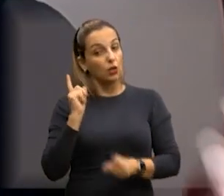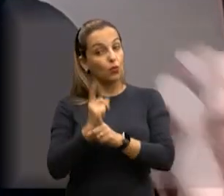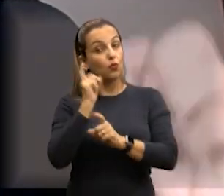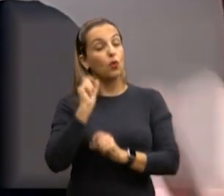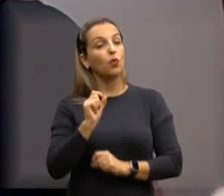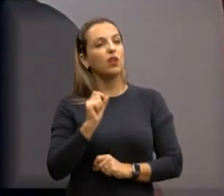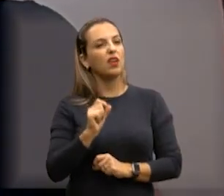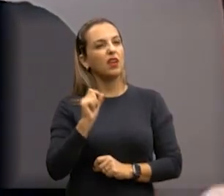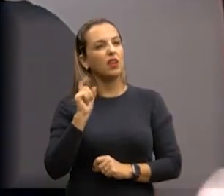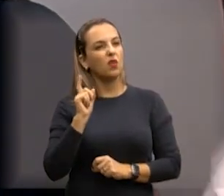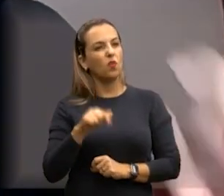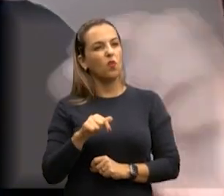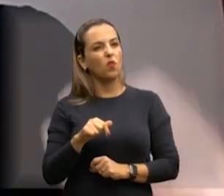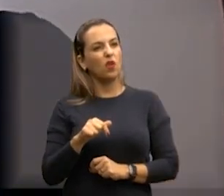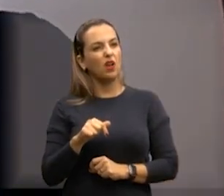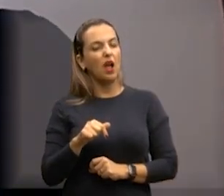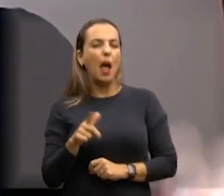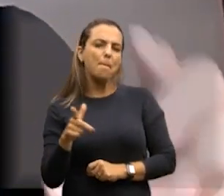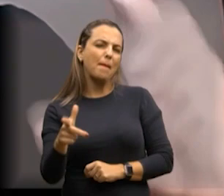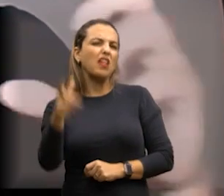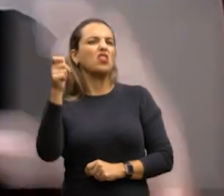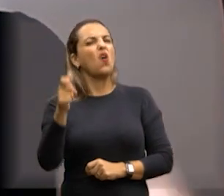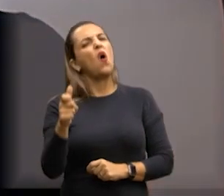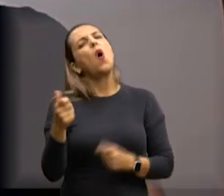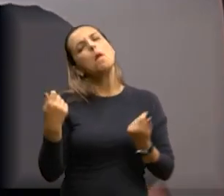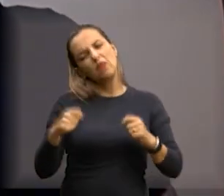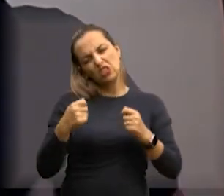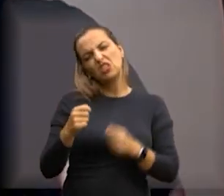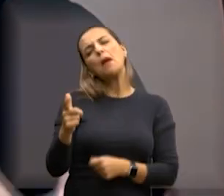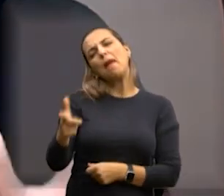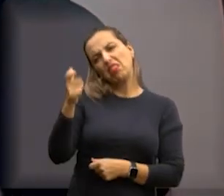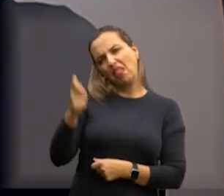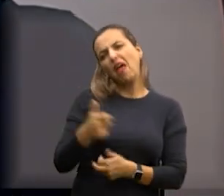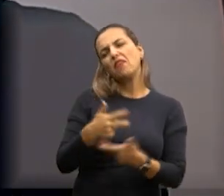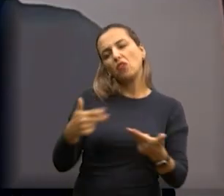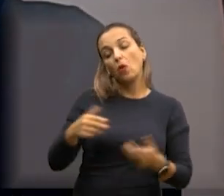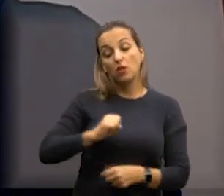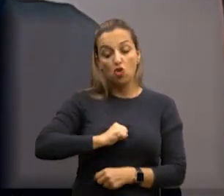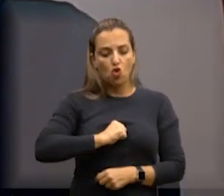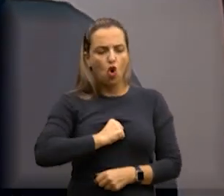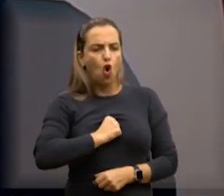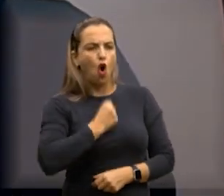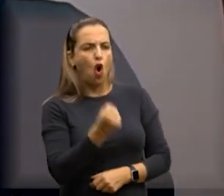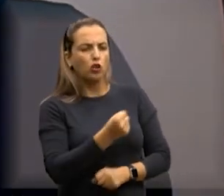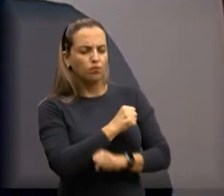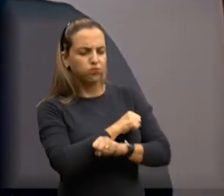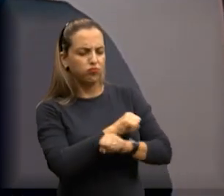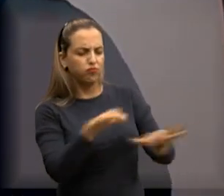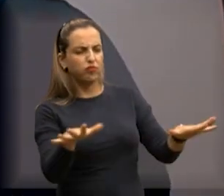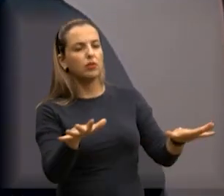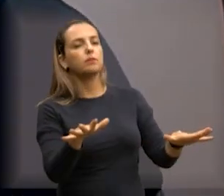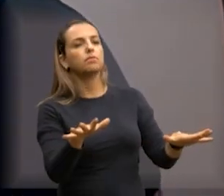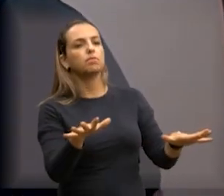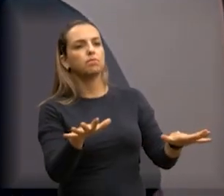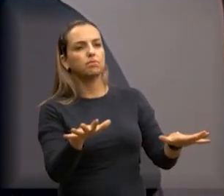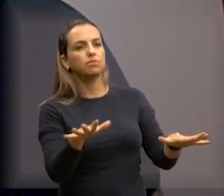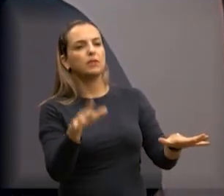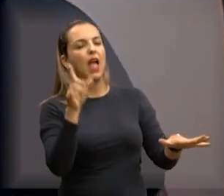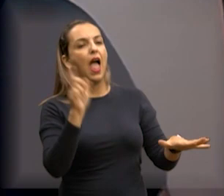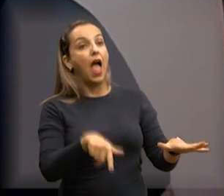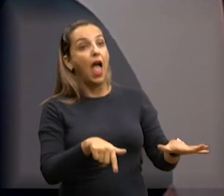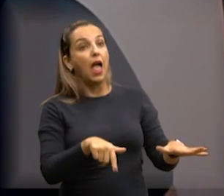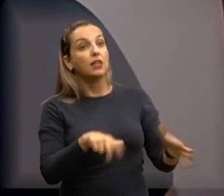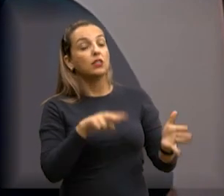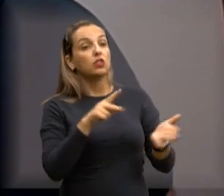são, mas não matou, mas devia ter matado e tudo mais. Este ódio que vocês propagam nas redes e nas ruas